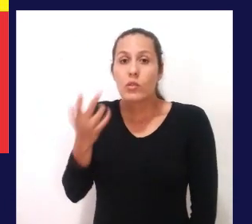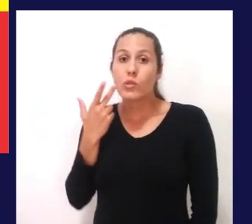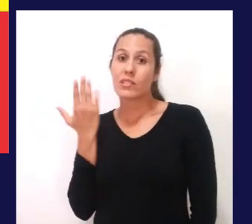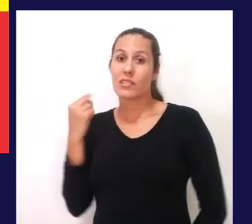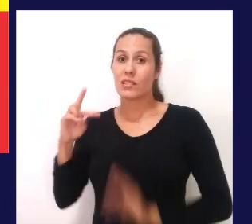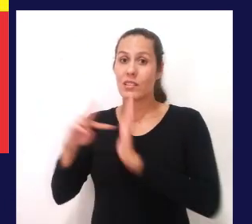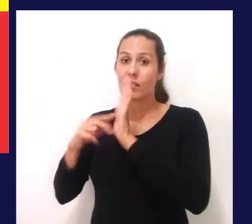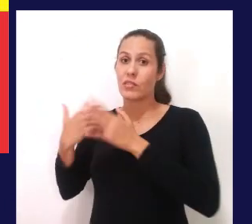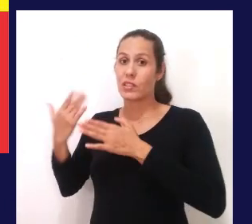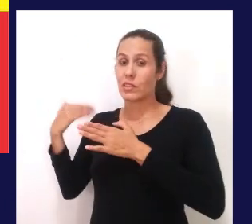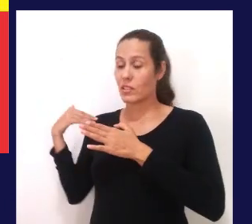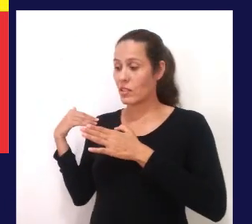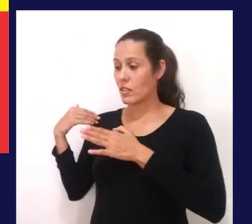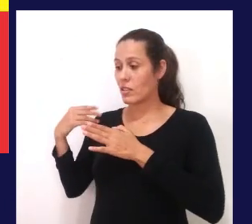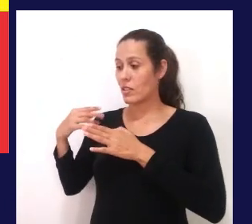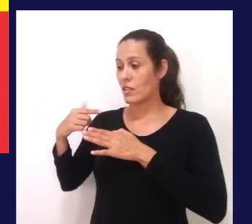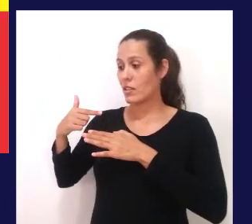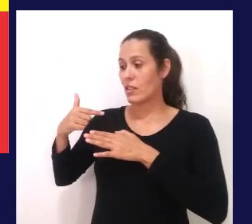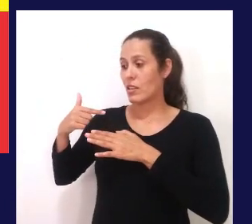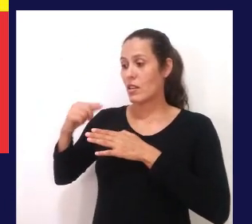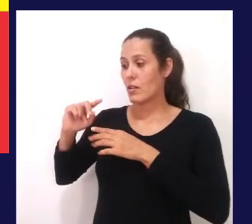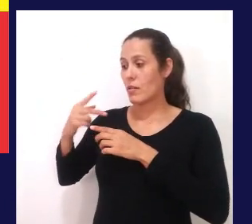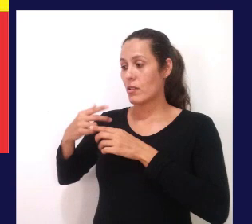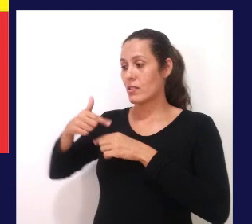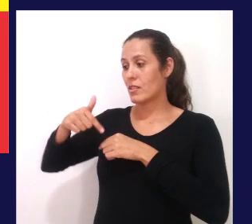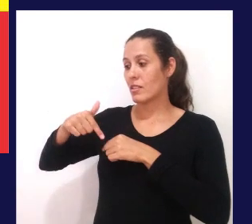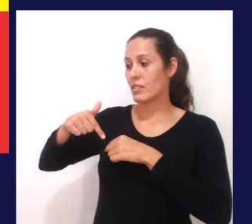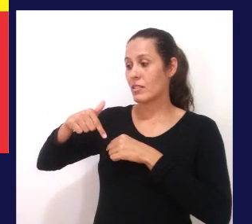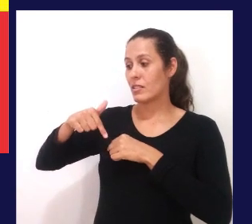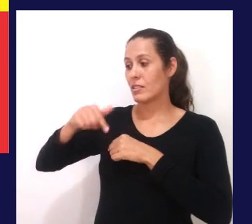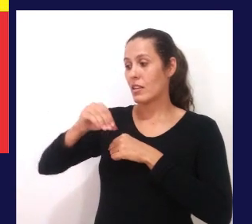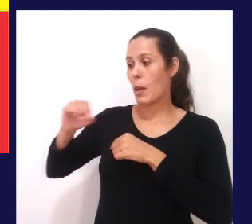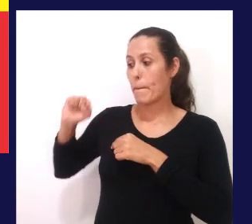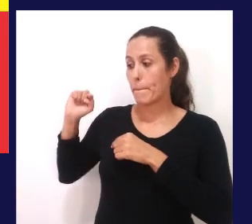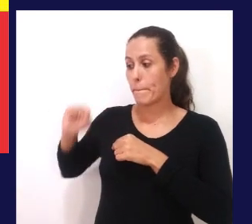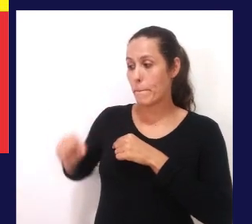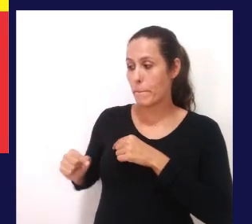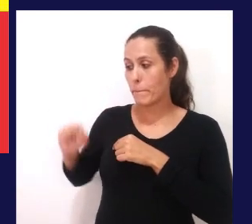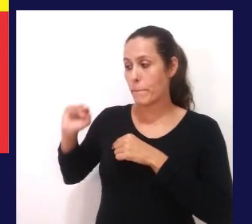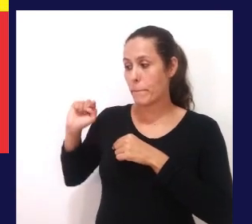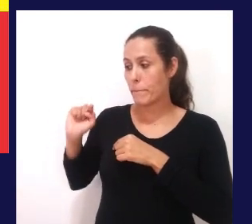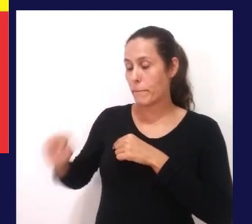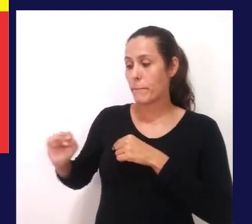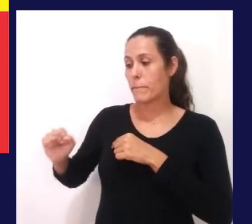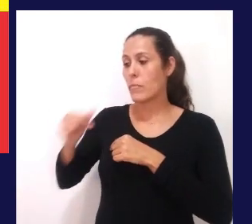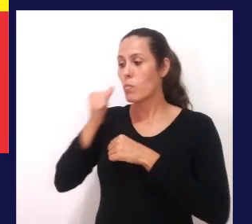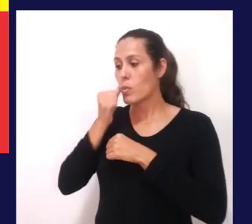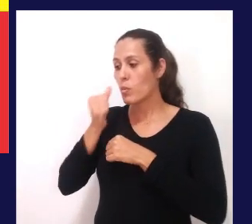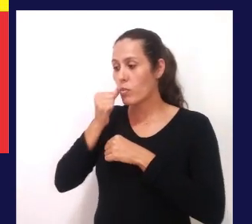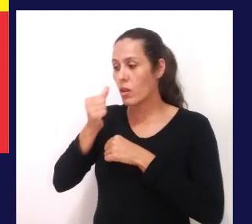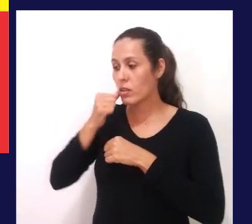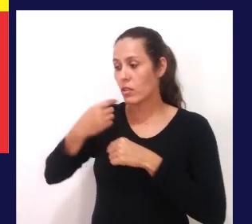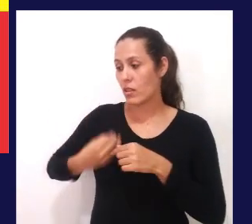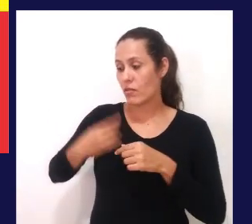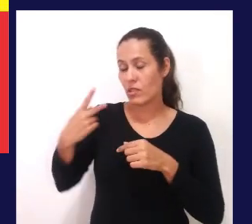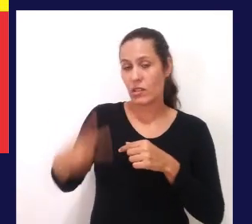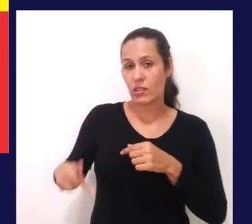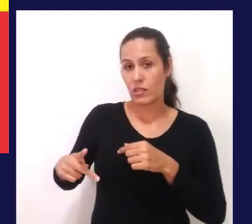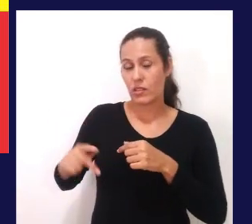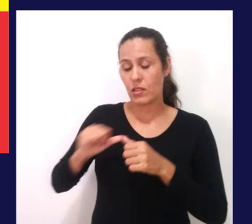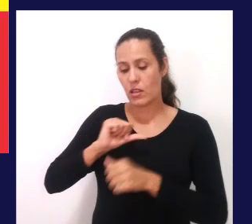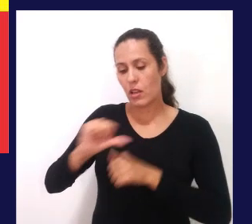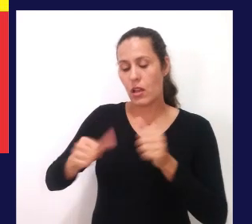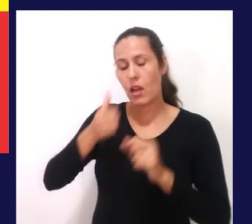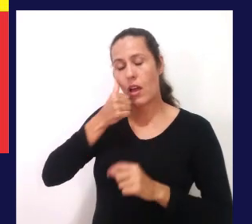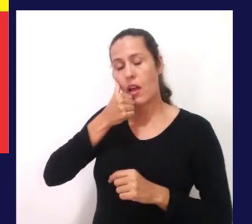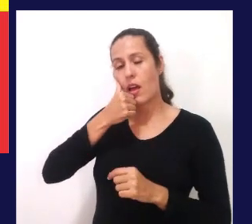anos. O que significou cerca de 700 mil meninas se tornam mães a cada ano no